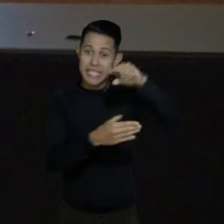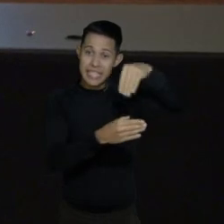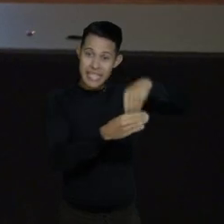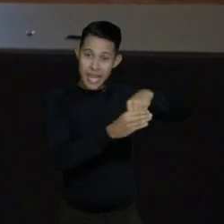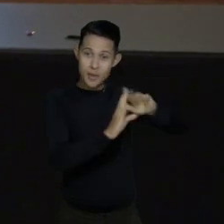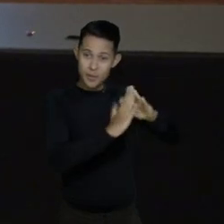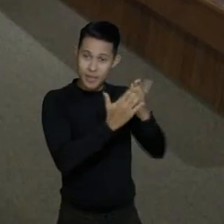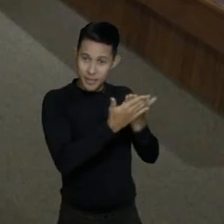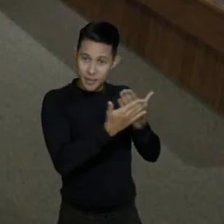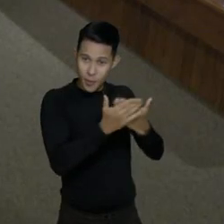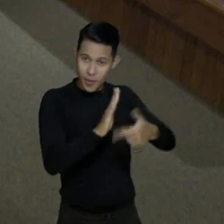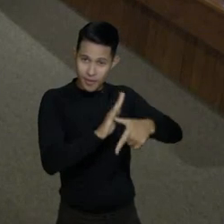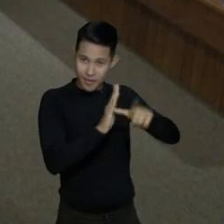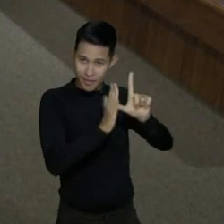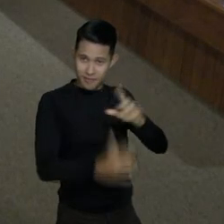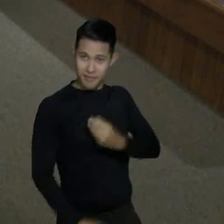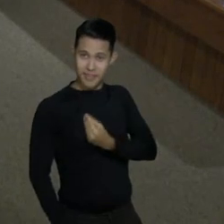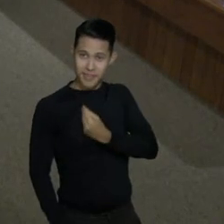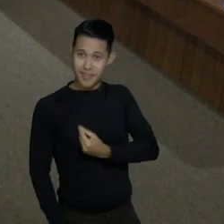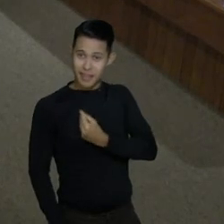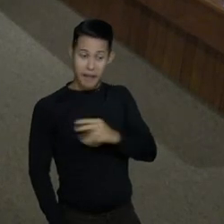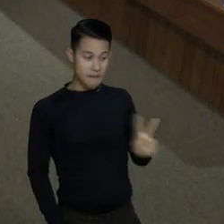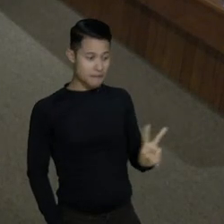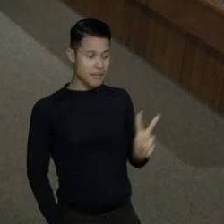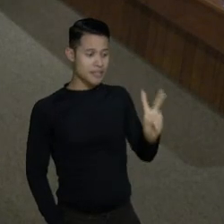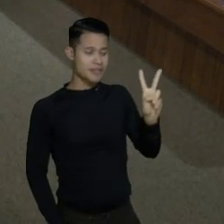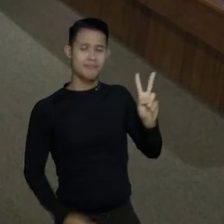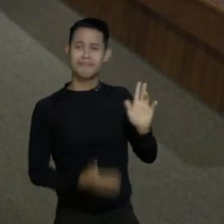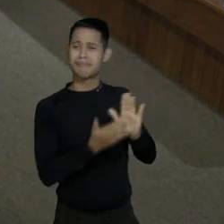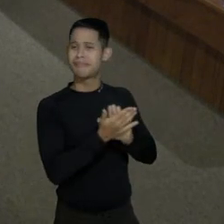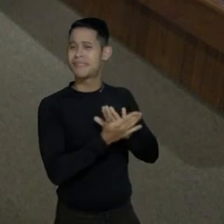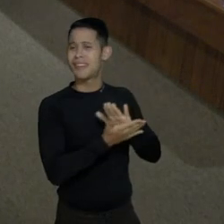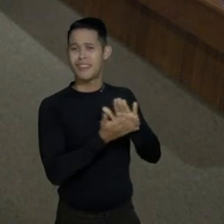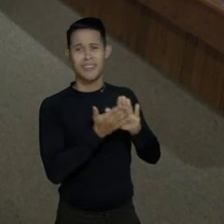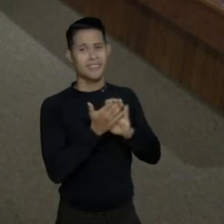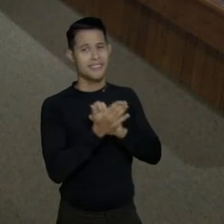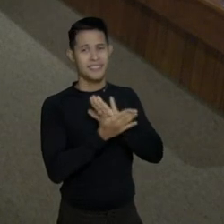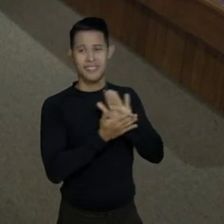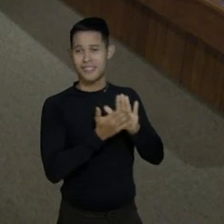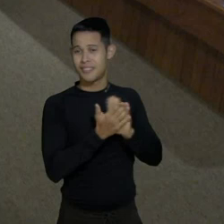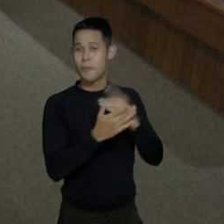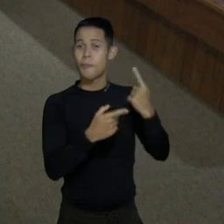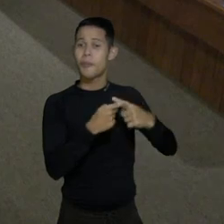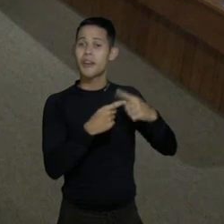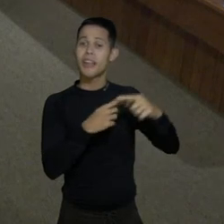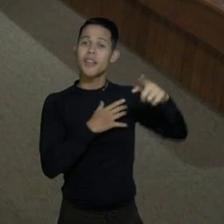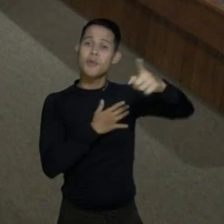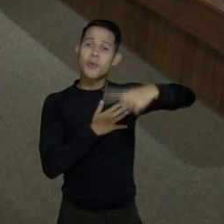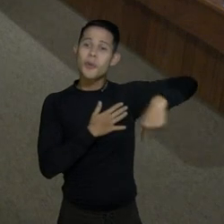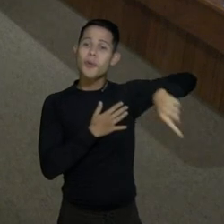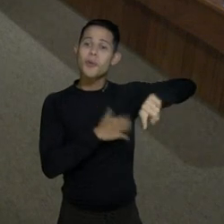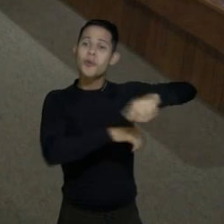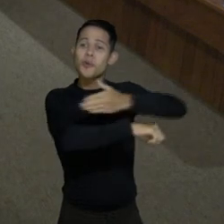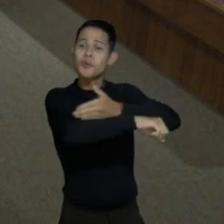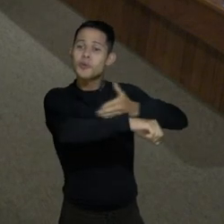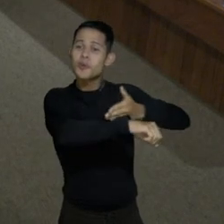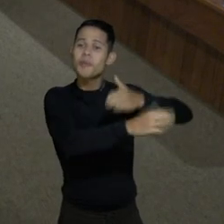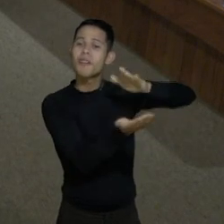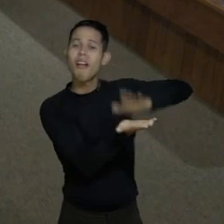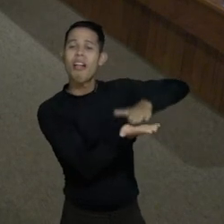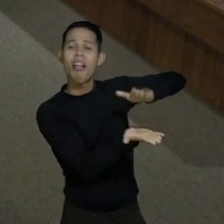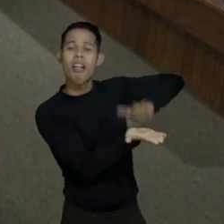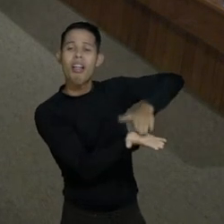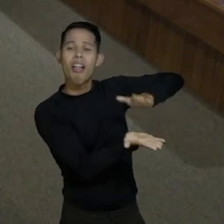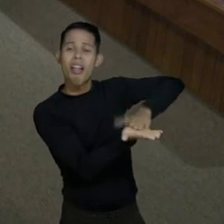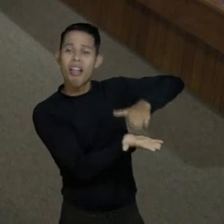esse cara porque era só as réguas que a gente tá habituado a usar e eu falo assim não a